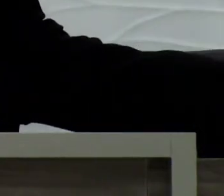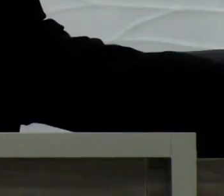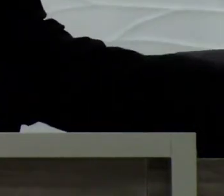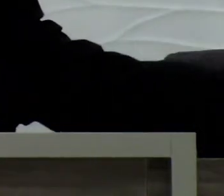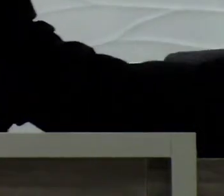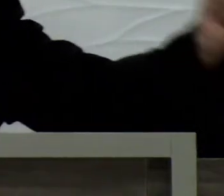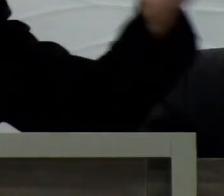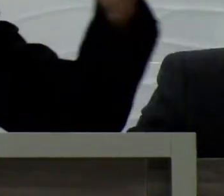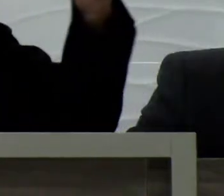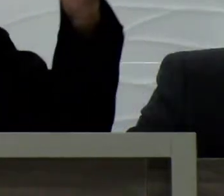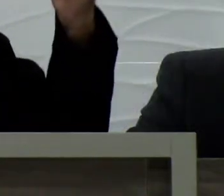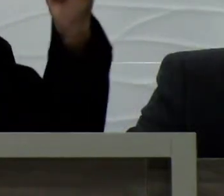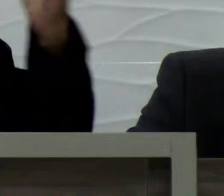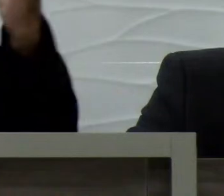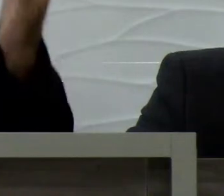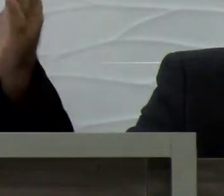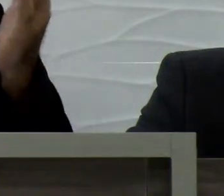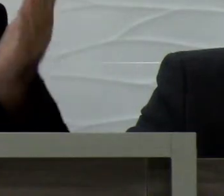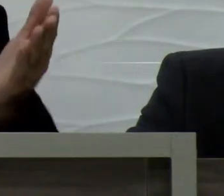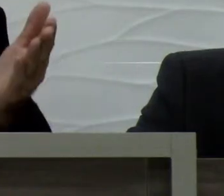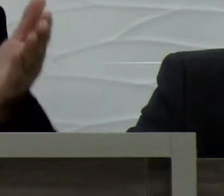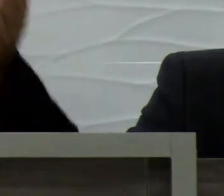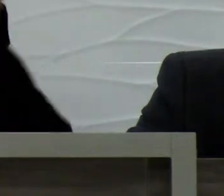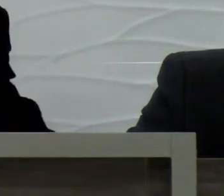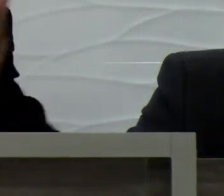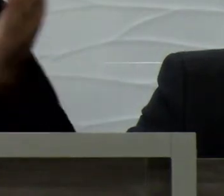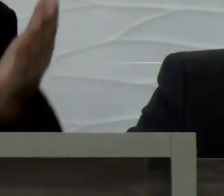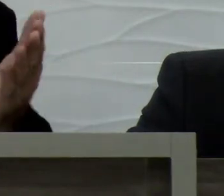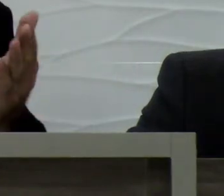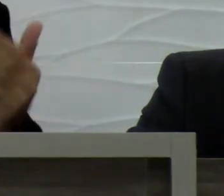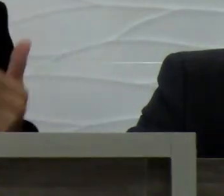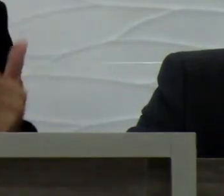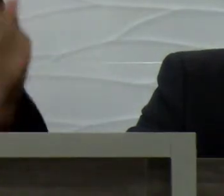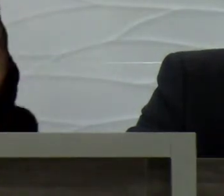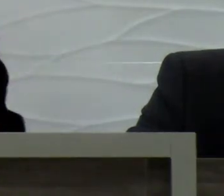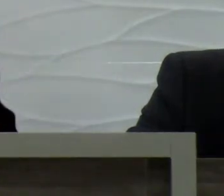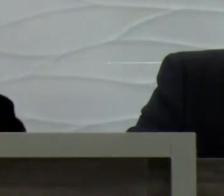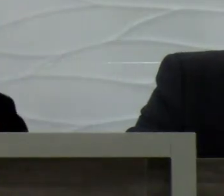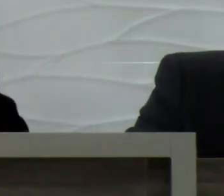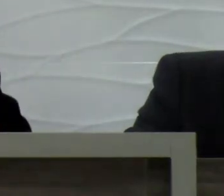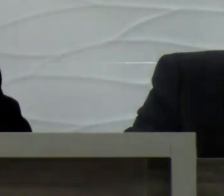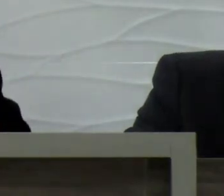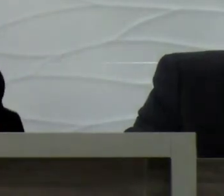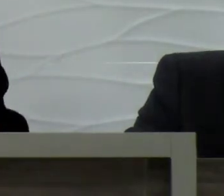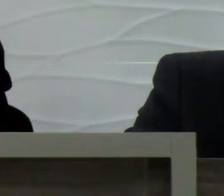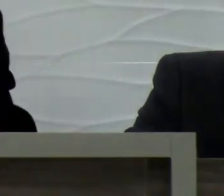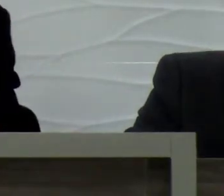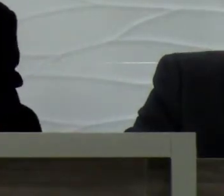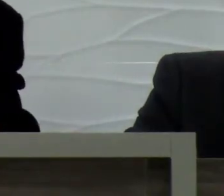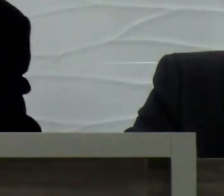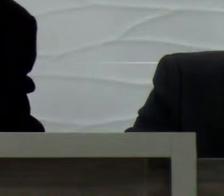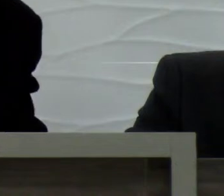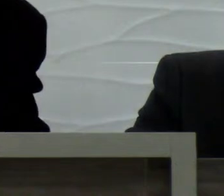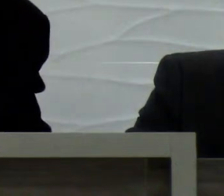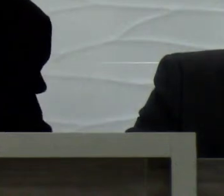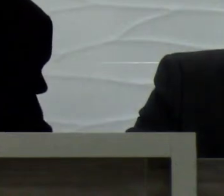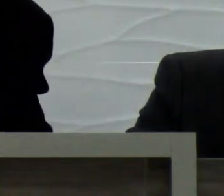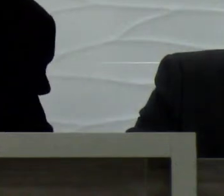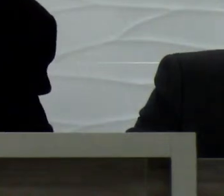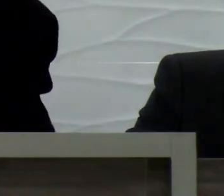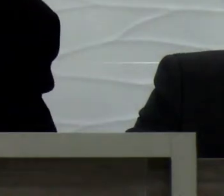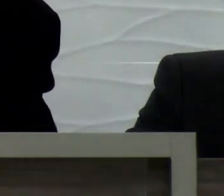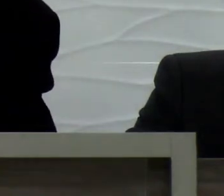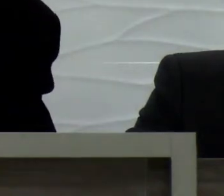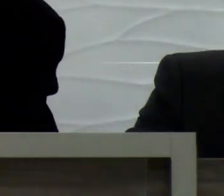fazz do assunto o daqui reclama e eu tenho que botar para S ser o assunto então você vocês vocês tem que entenderem